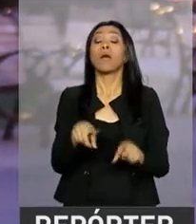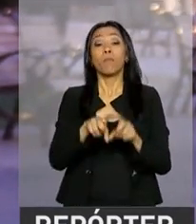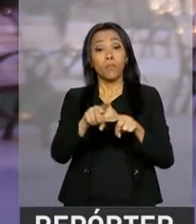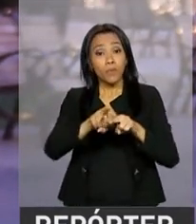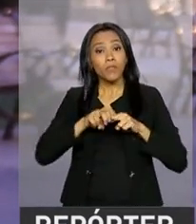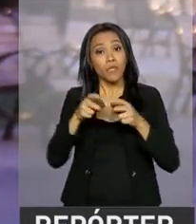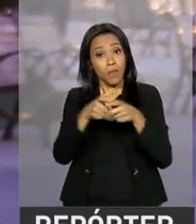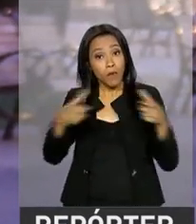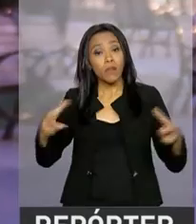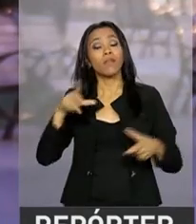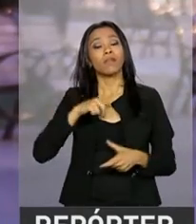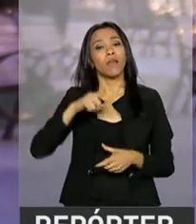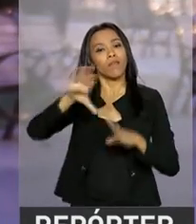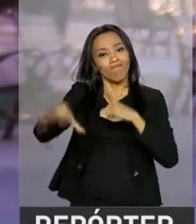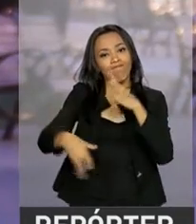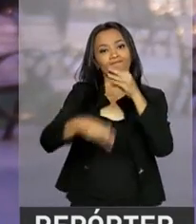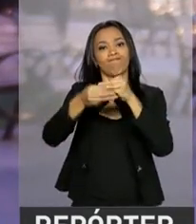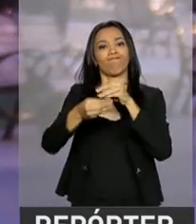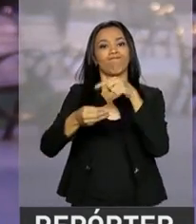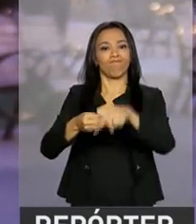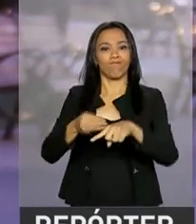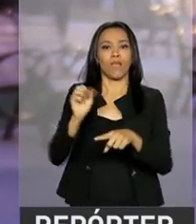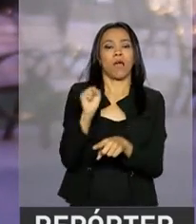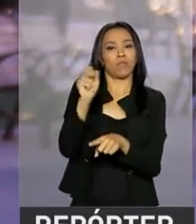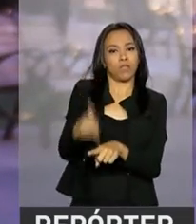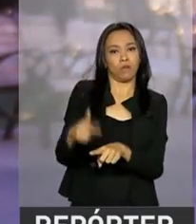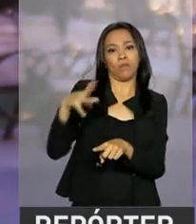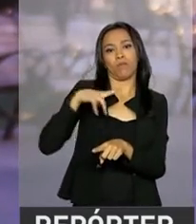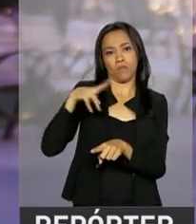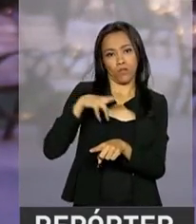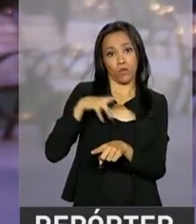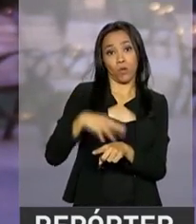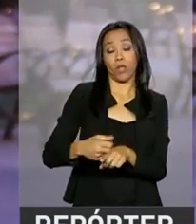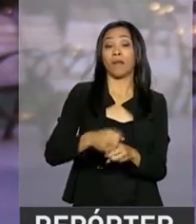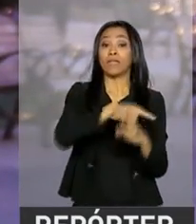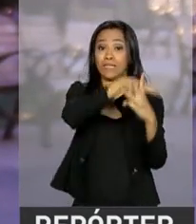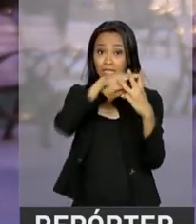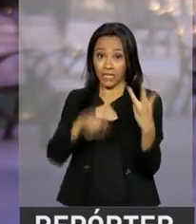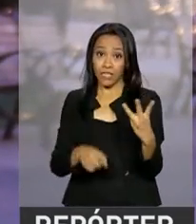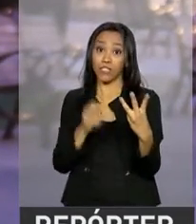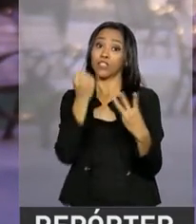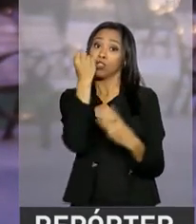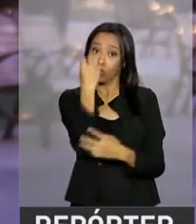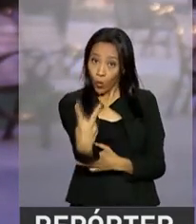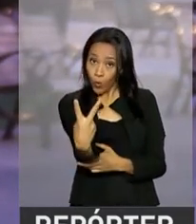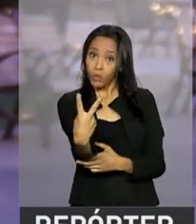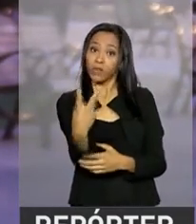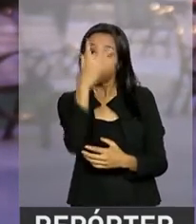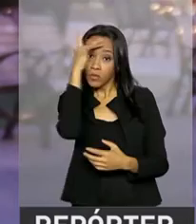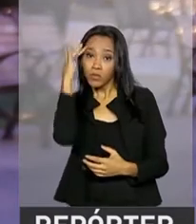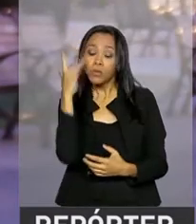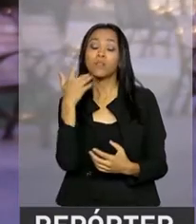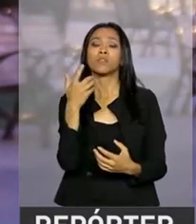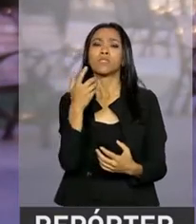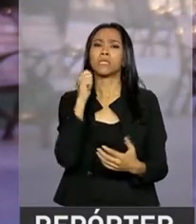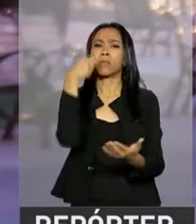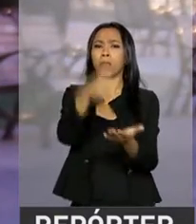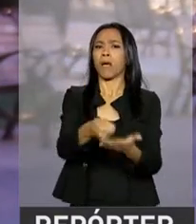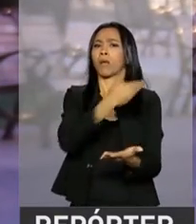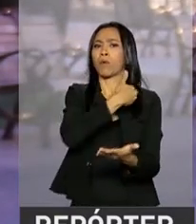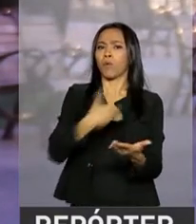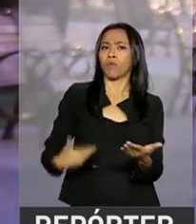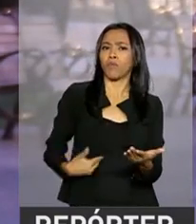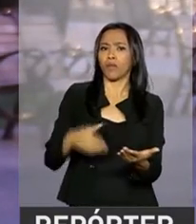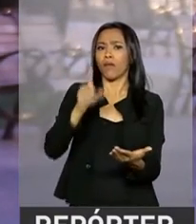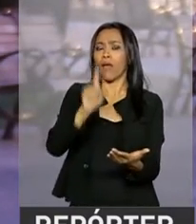deles conta também com uma previdência privada. Para 2 em cada 3 idosos, a aposentadoria paga pelo governo responde